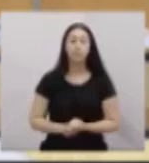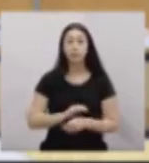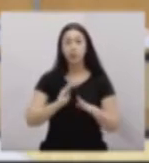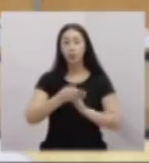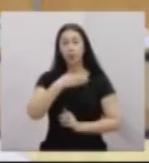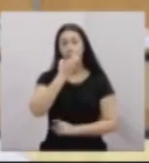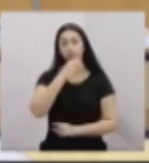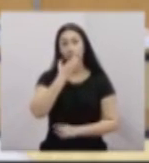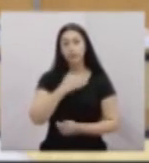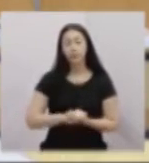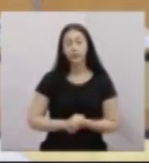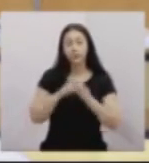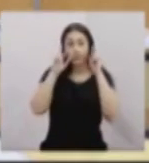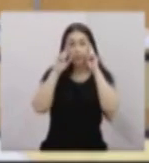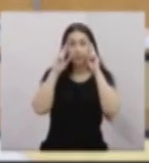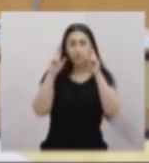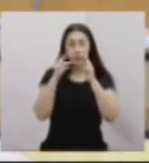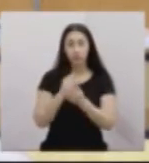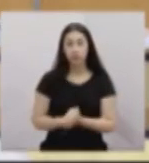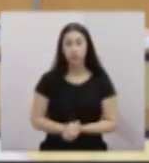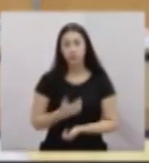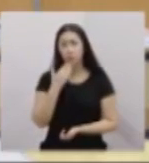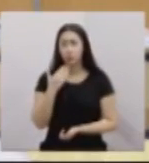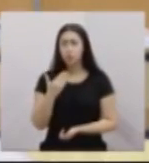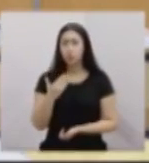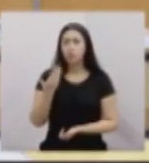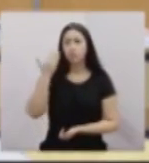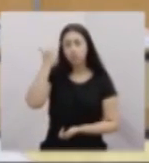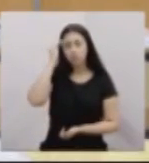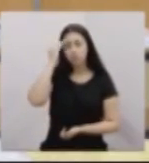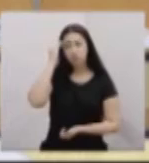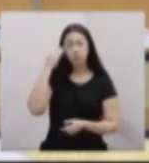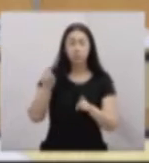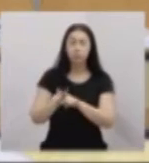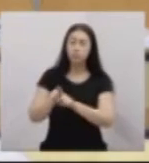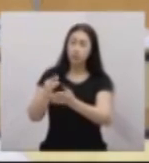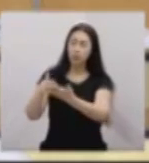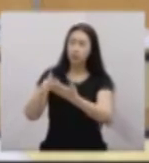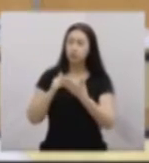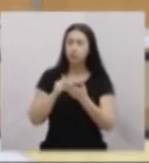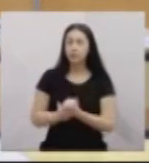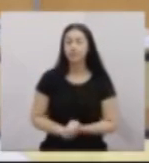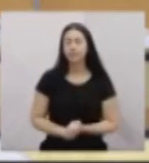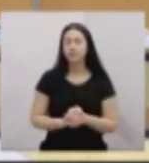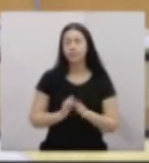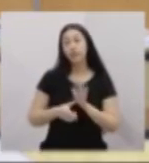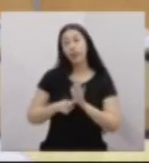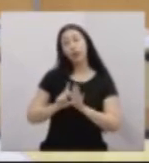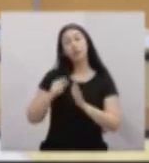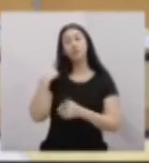Assim sendo, muito respeitosamente recorremos à compreensão e aos préstimos dessa empresa,